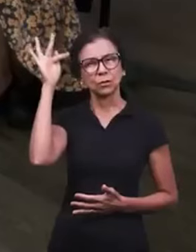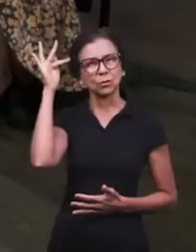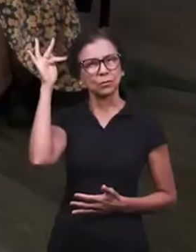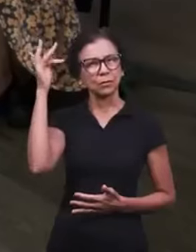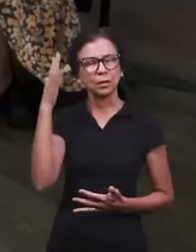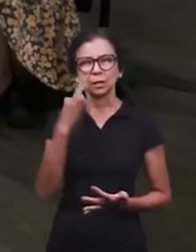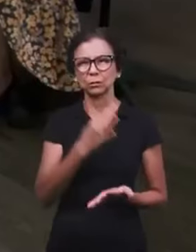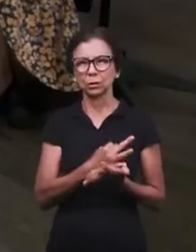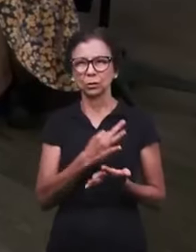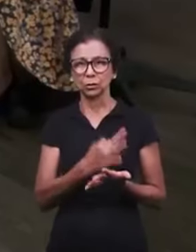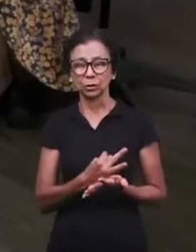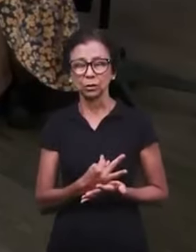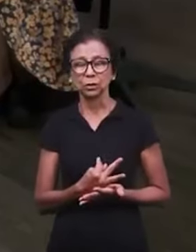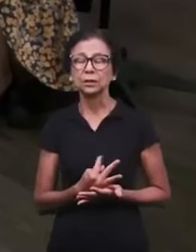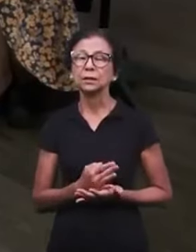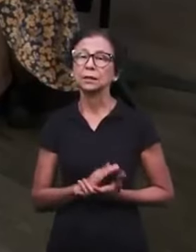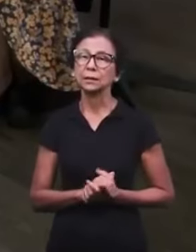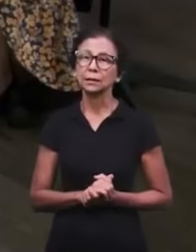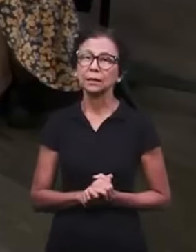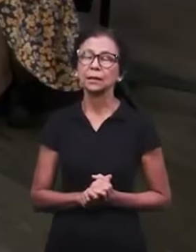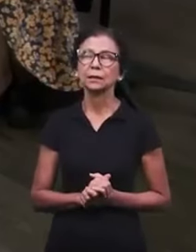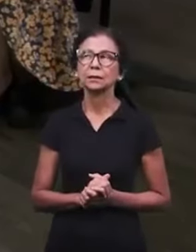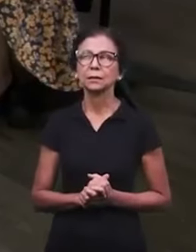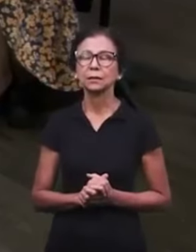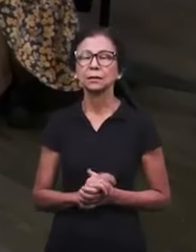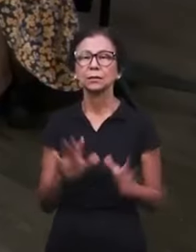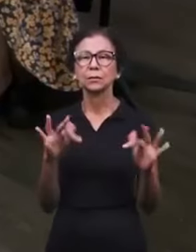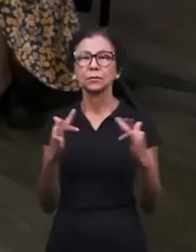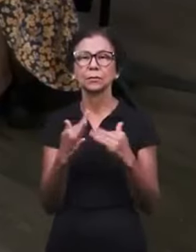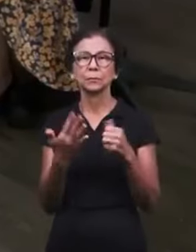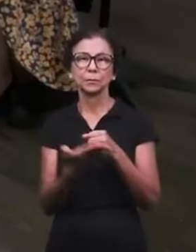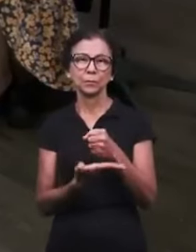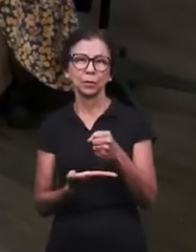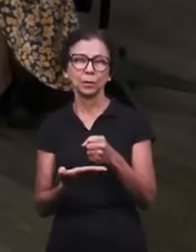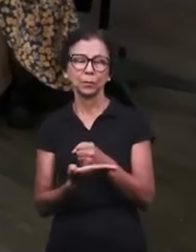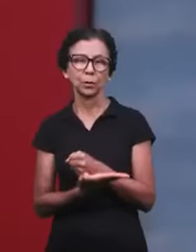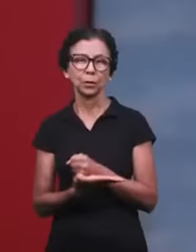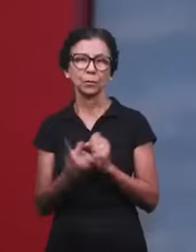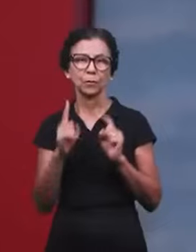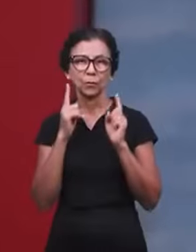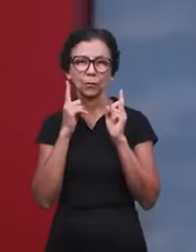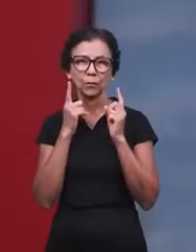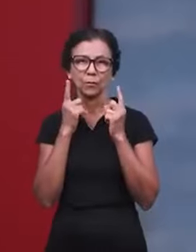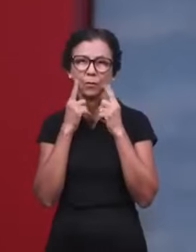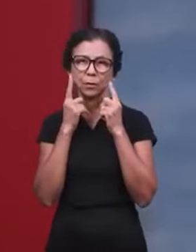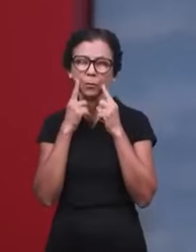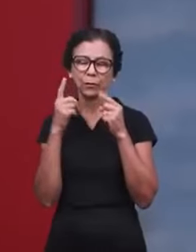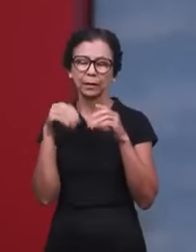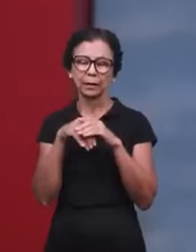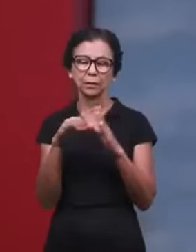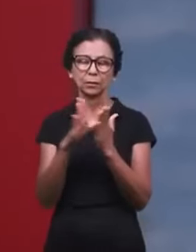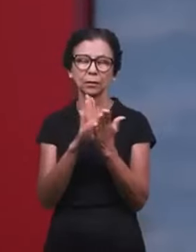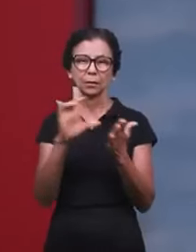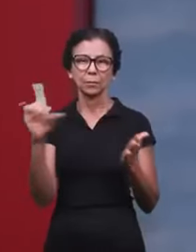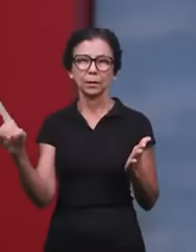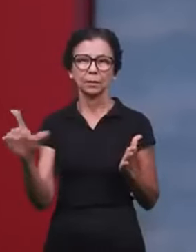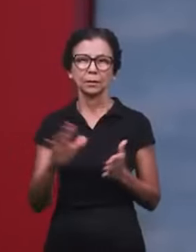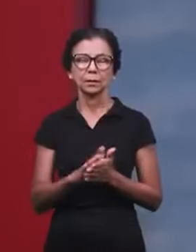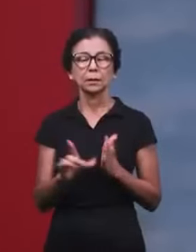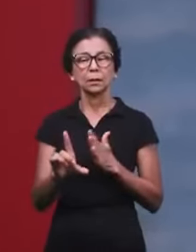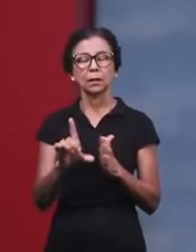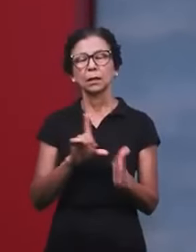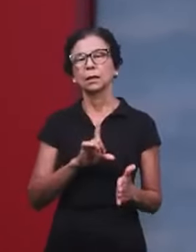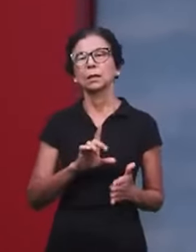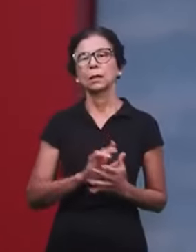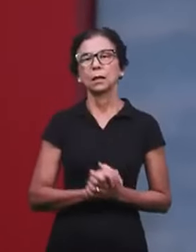gente sempre gosta de ver tudo isto à luz da palavra Então antes de responder a pergunta da